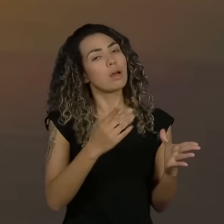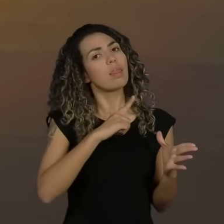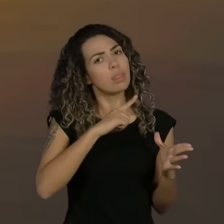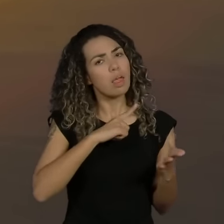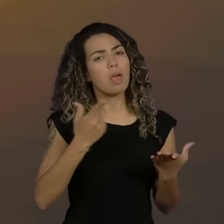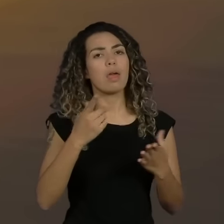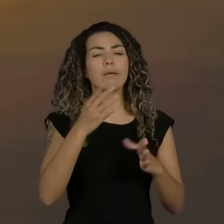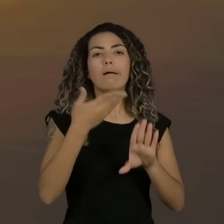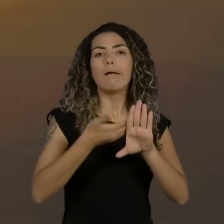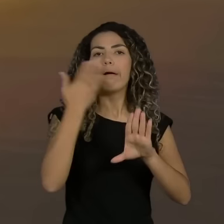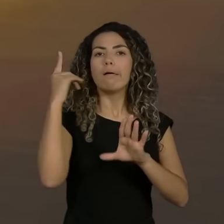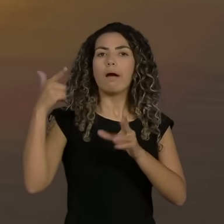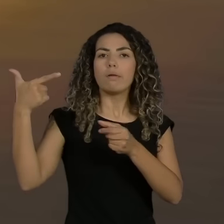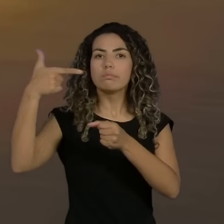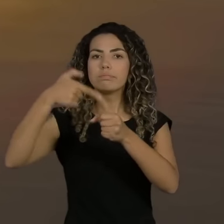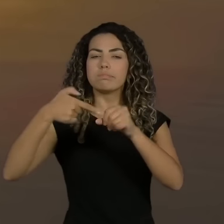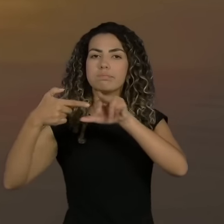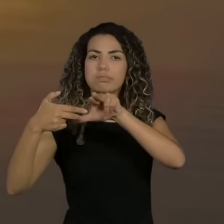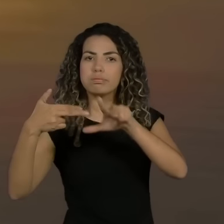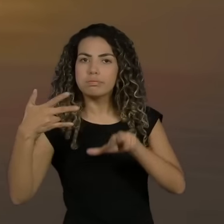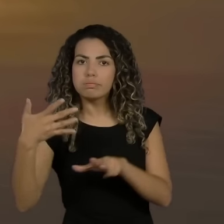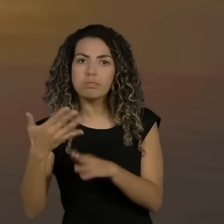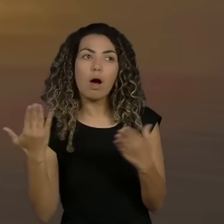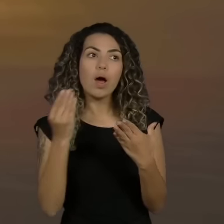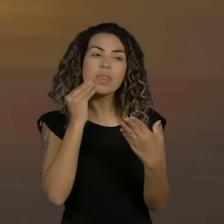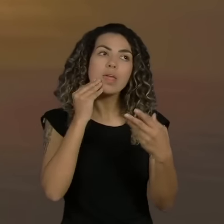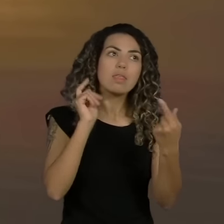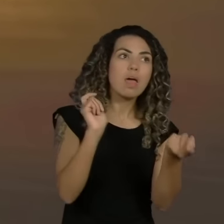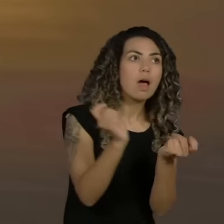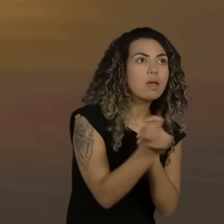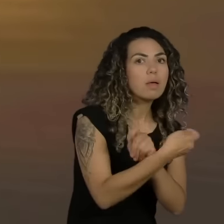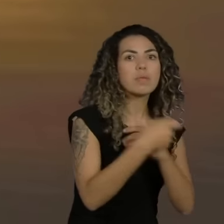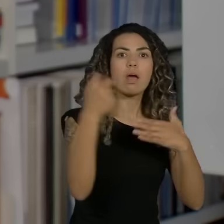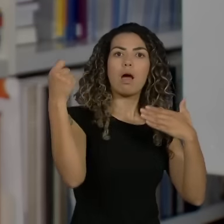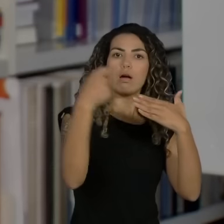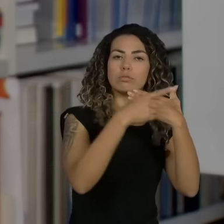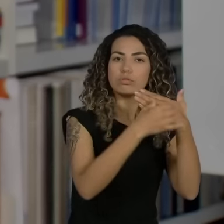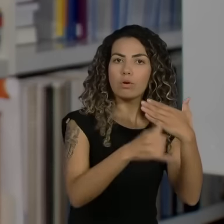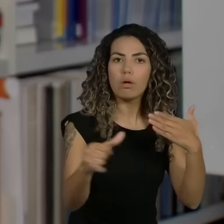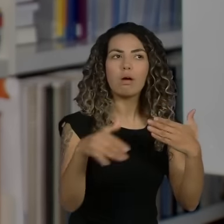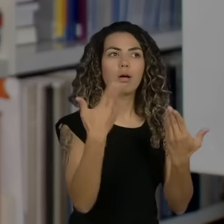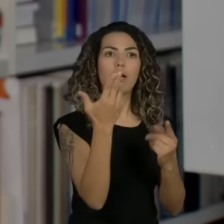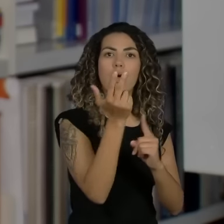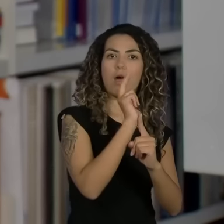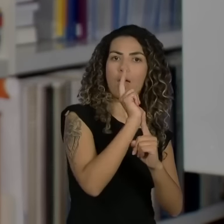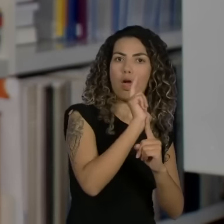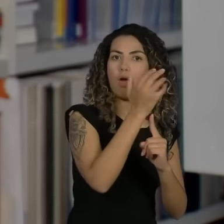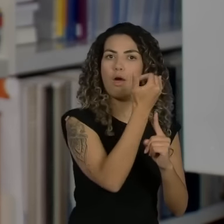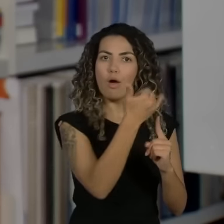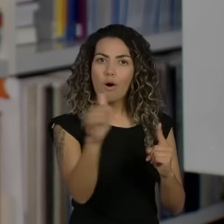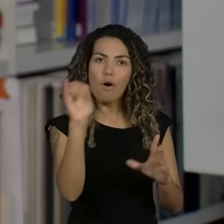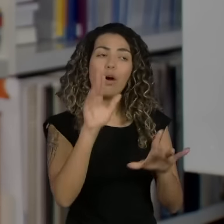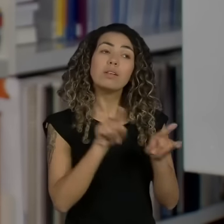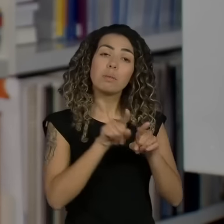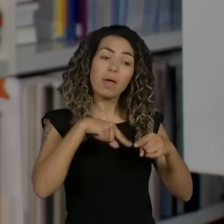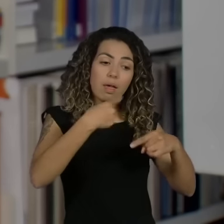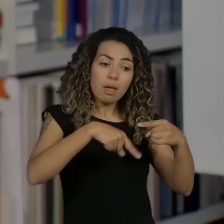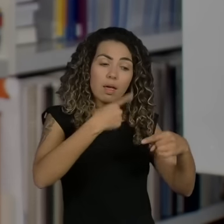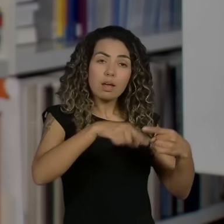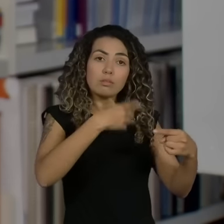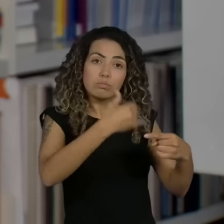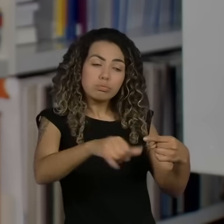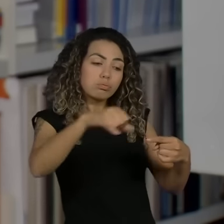biocombustíveis, depois com as hidrelétricas e agora com as novas renováveis, solar e eólica. Tem a problemática das hidrelétricas, que elas estão cada vez